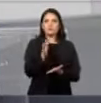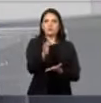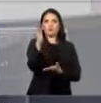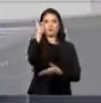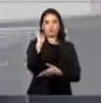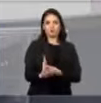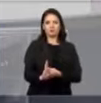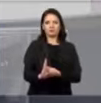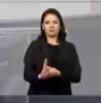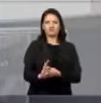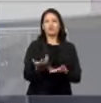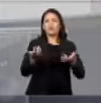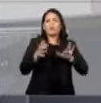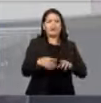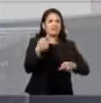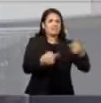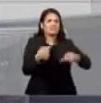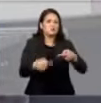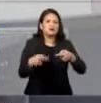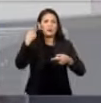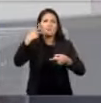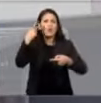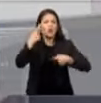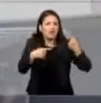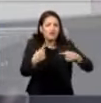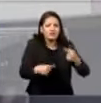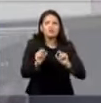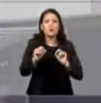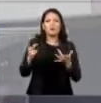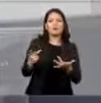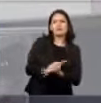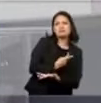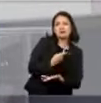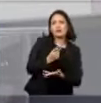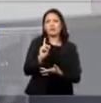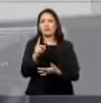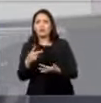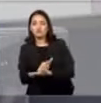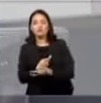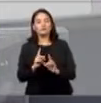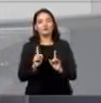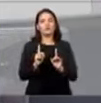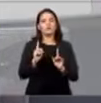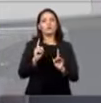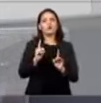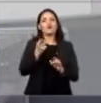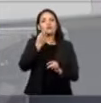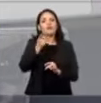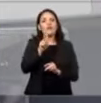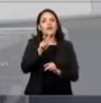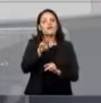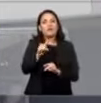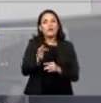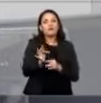discutir política, não vim aqui para discutir o que foi feito, o que não foi feito, eu vim aqui discutir o que vai ser feito.